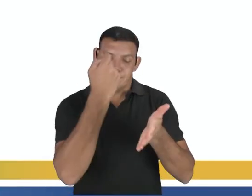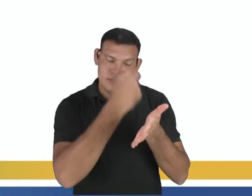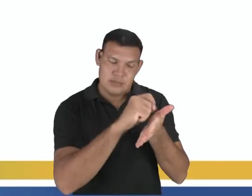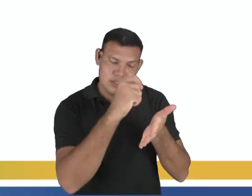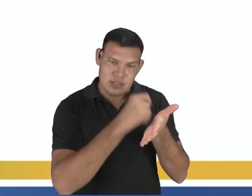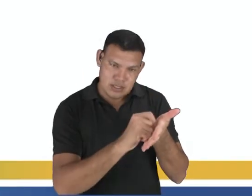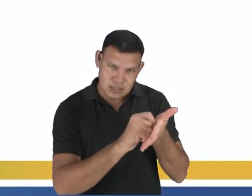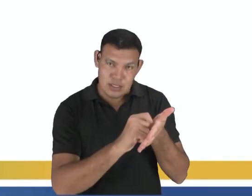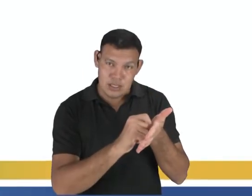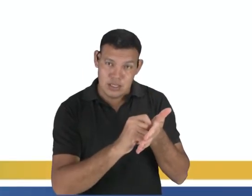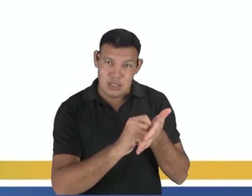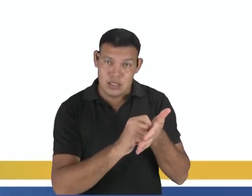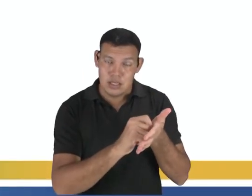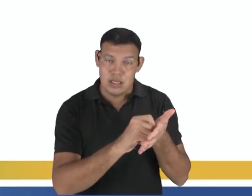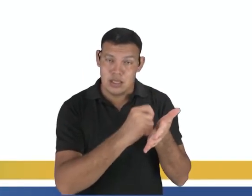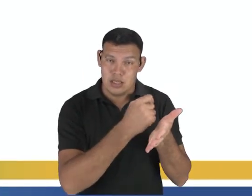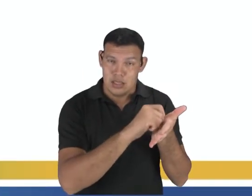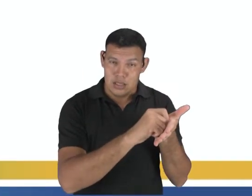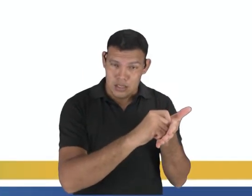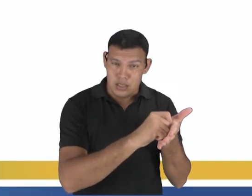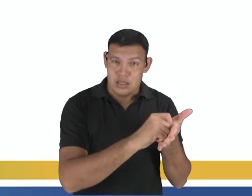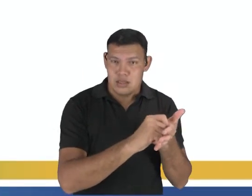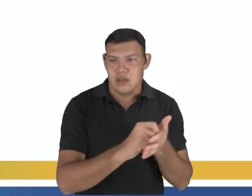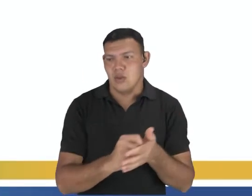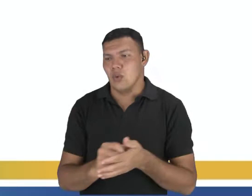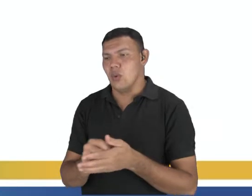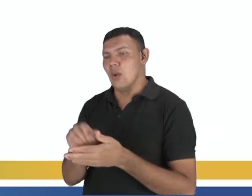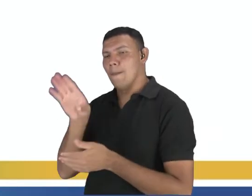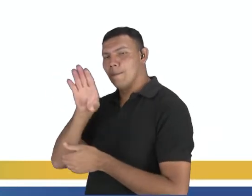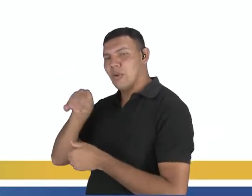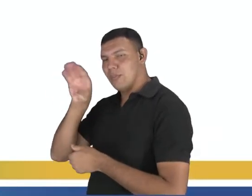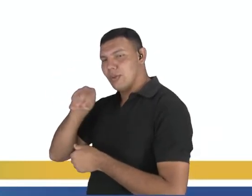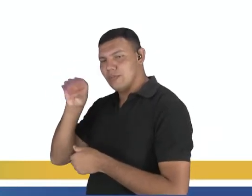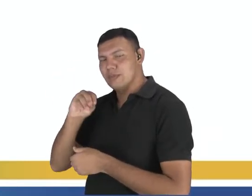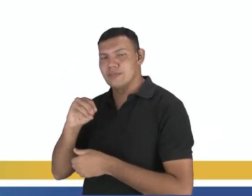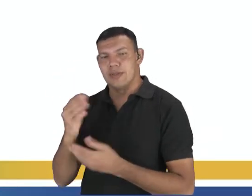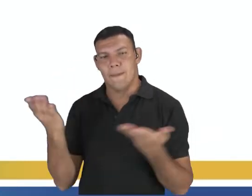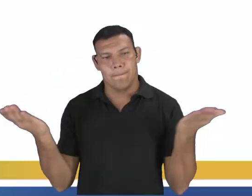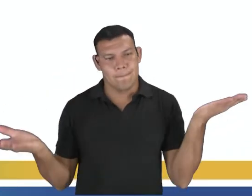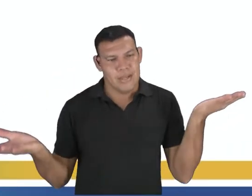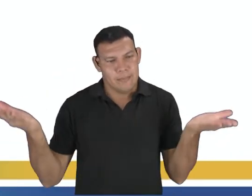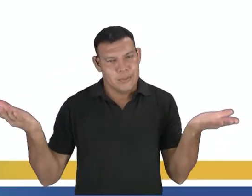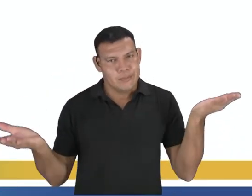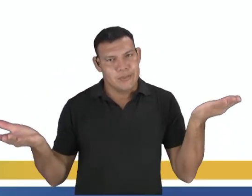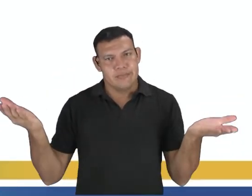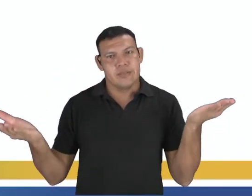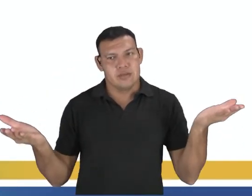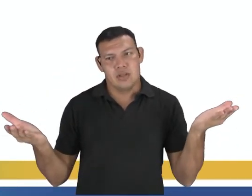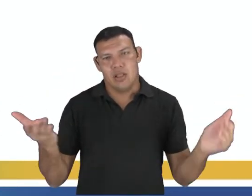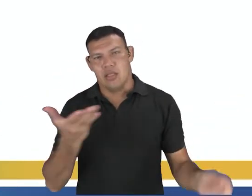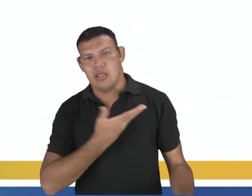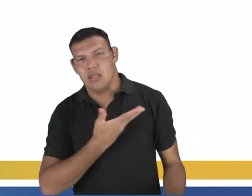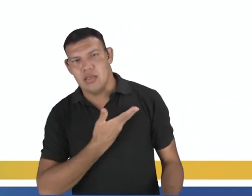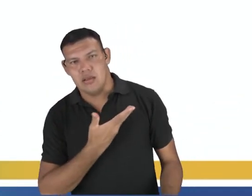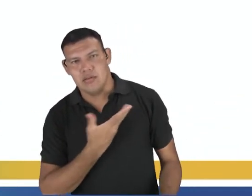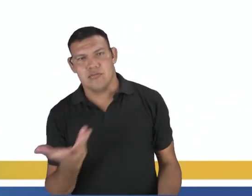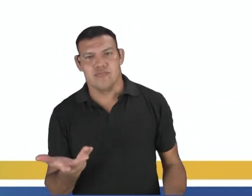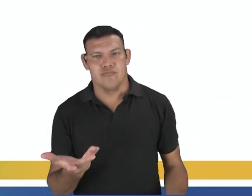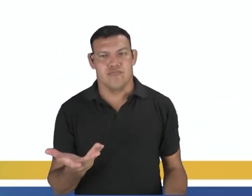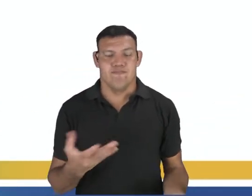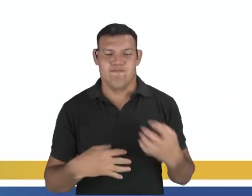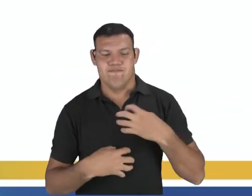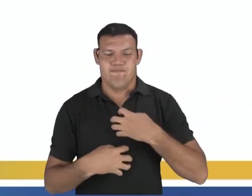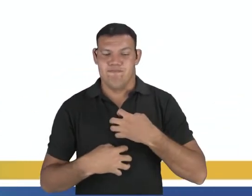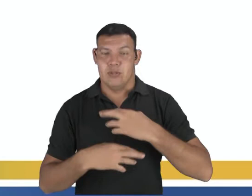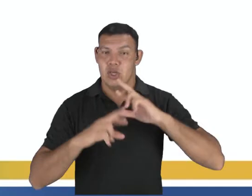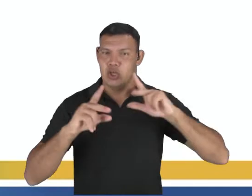e a oralidade numa balança. Se você está numa conversa com amigos, a sua maneira de interagir é diferente. Se